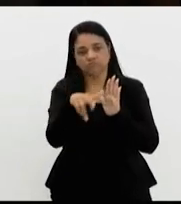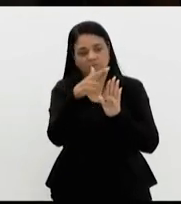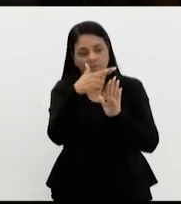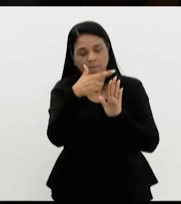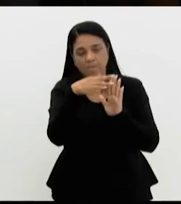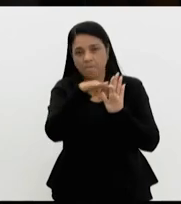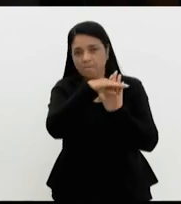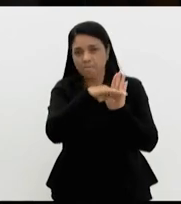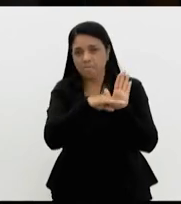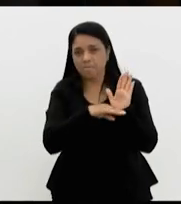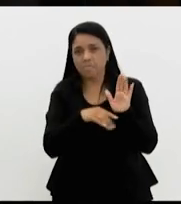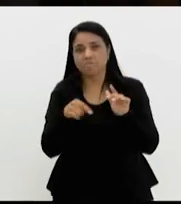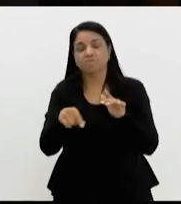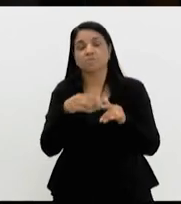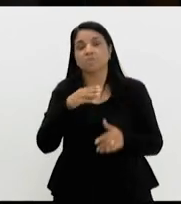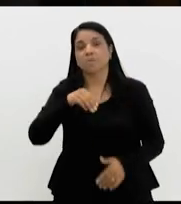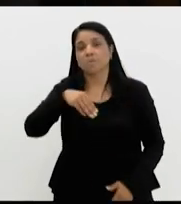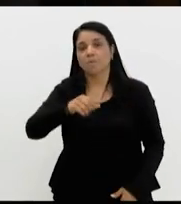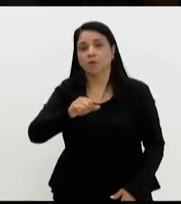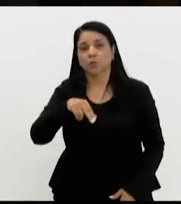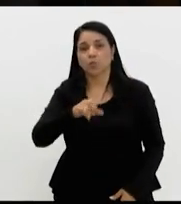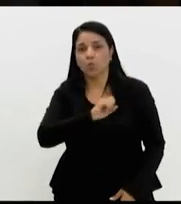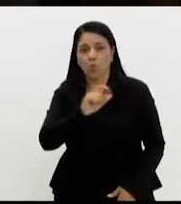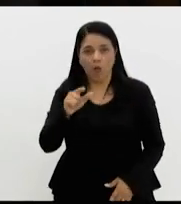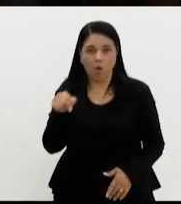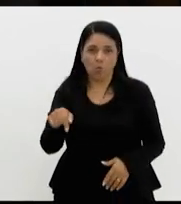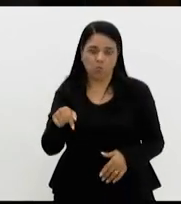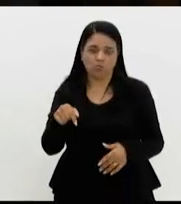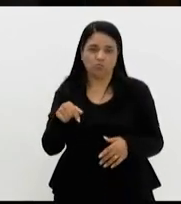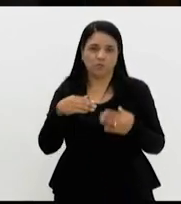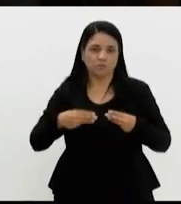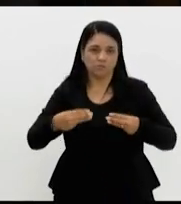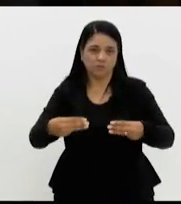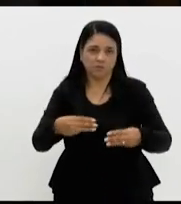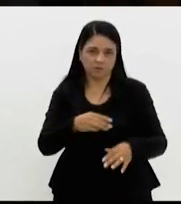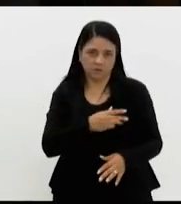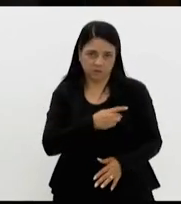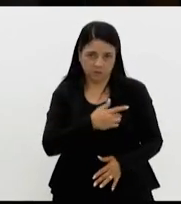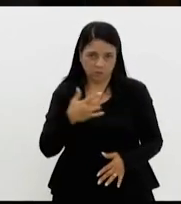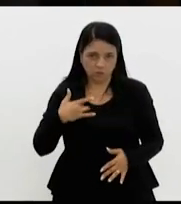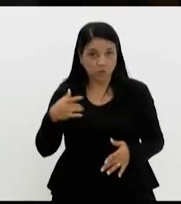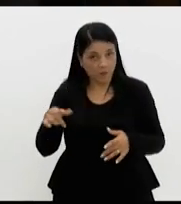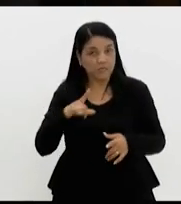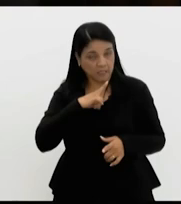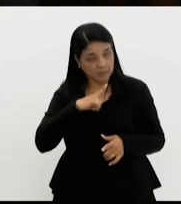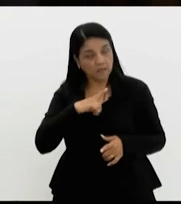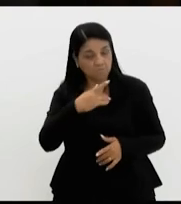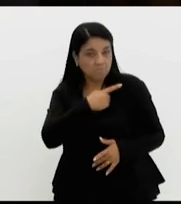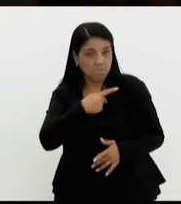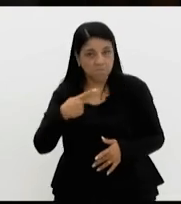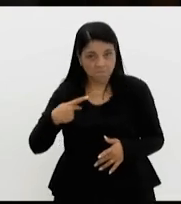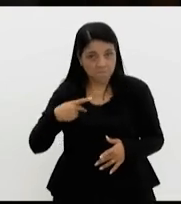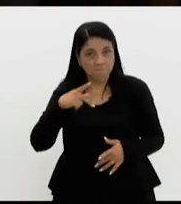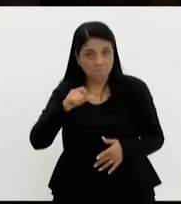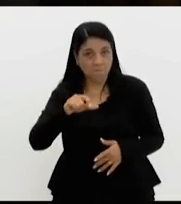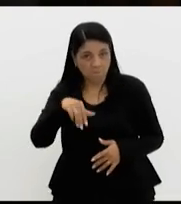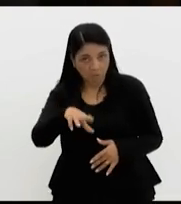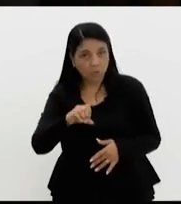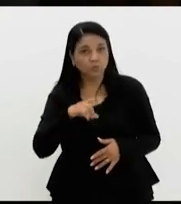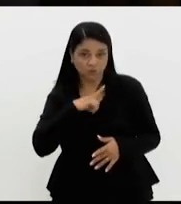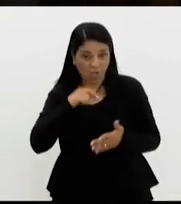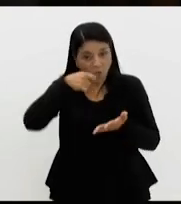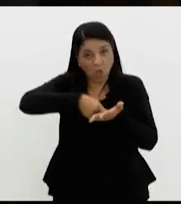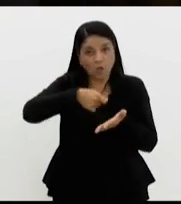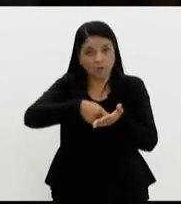pobres, mas para quem tem plano de saúde, para quem tem dinheiro para pagar, ele é considerado obrigatório. Então, é isso que esse projeto pretende